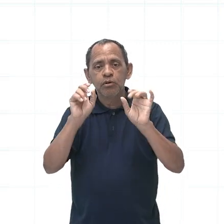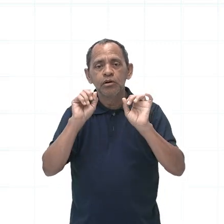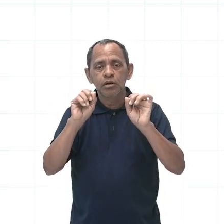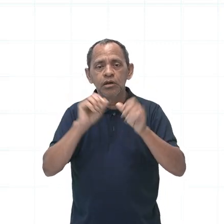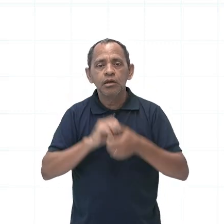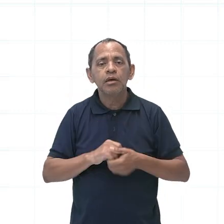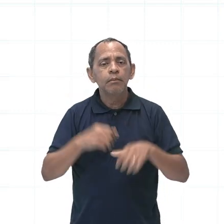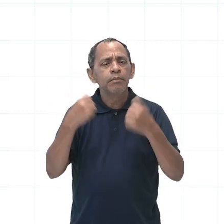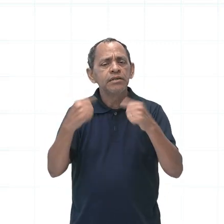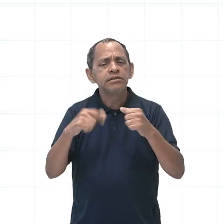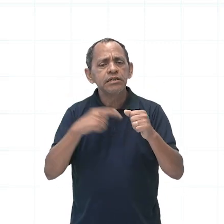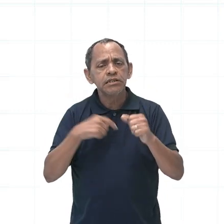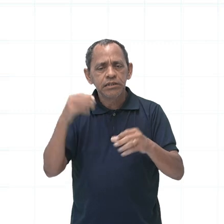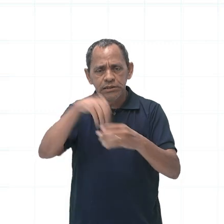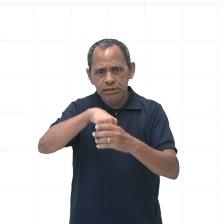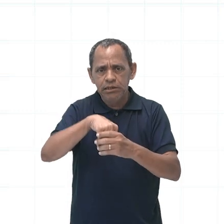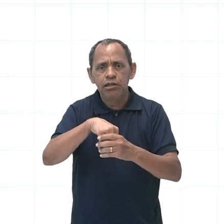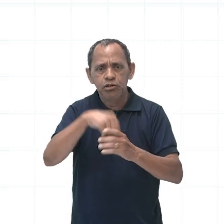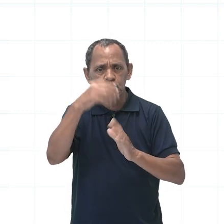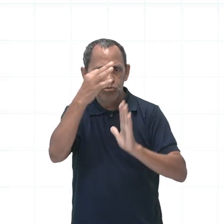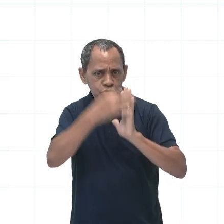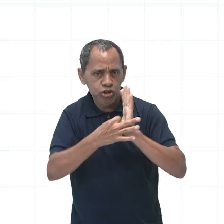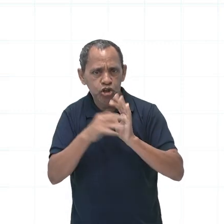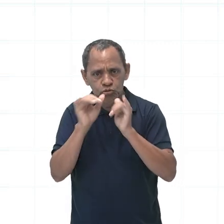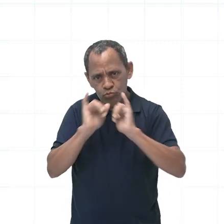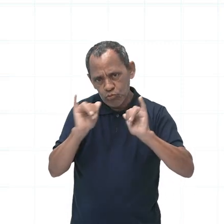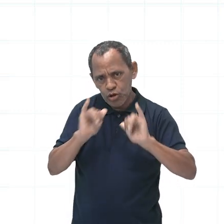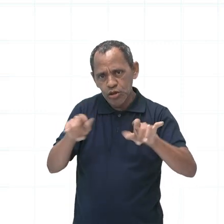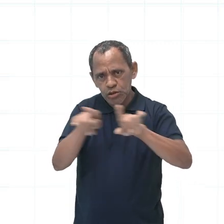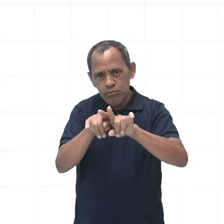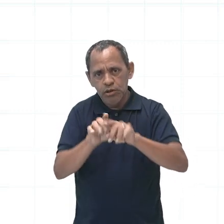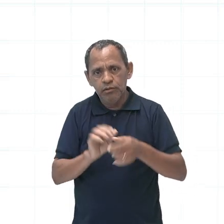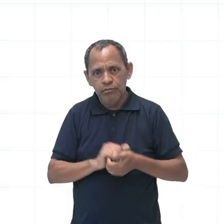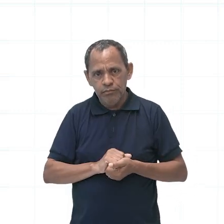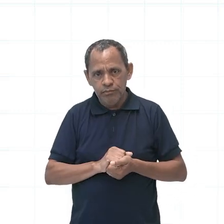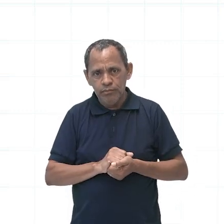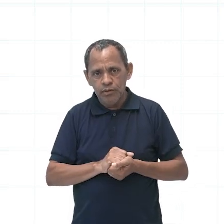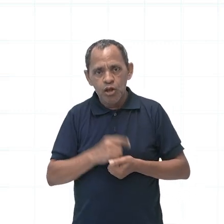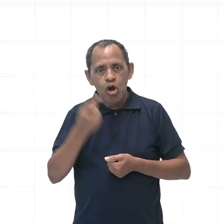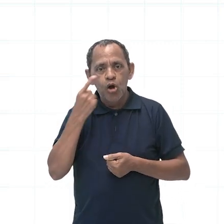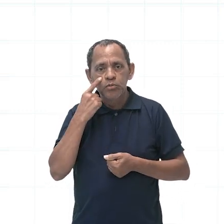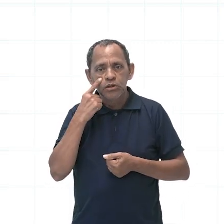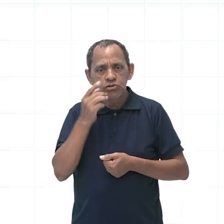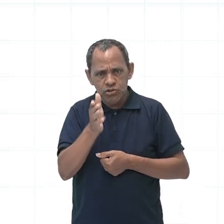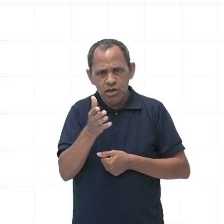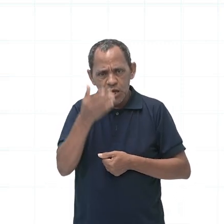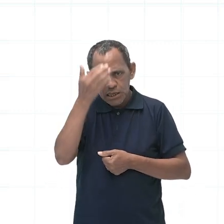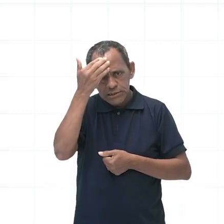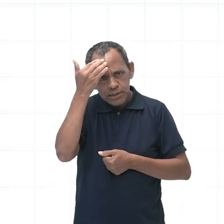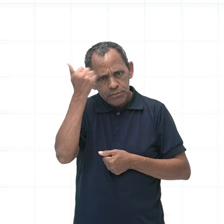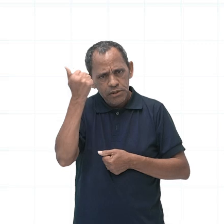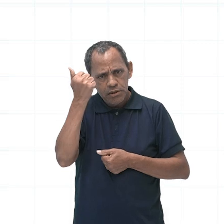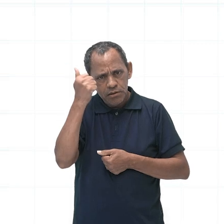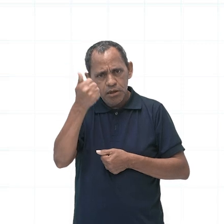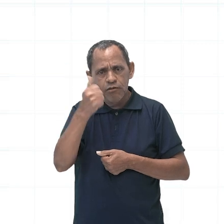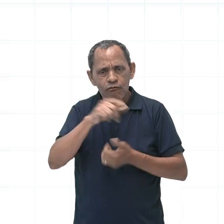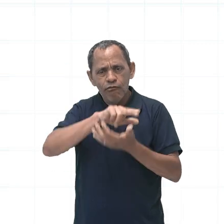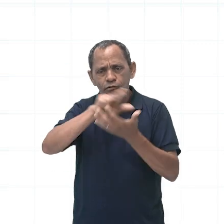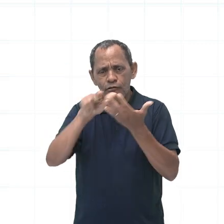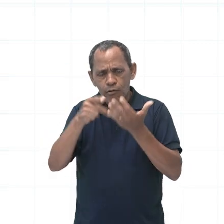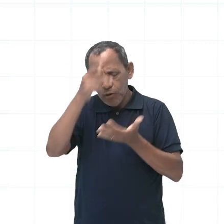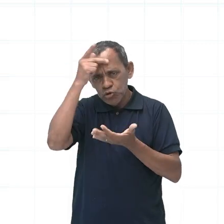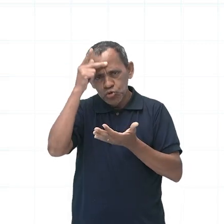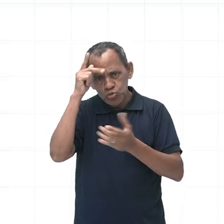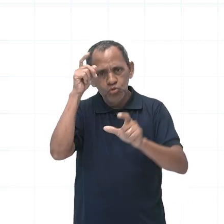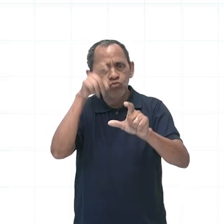informações devem estar presentes na propaganda? Observem que já se sabia que muitas pessoas estavam